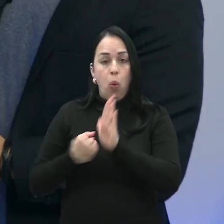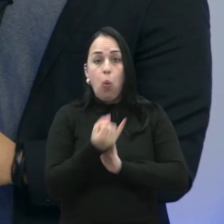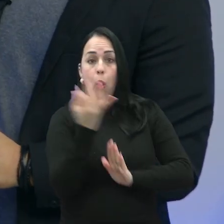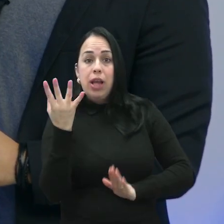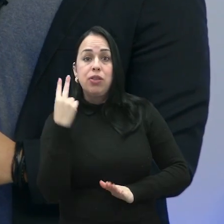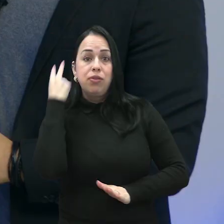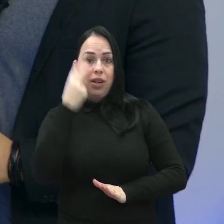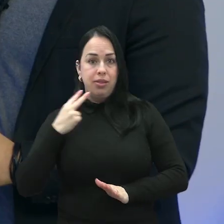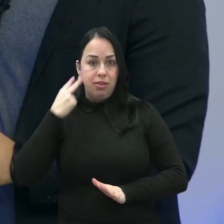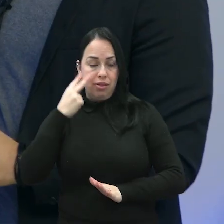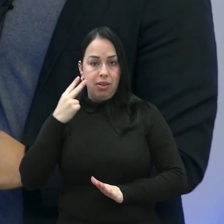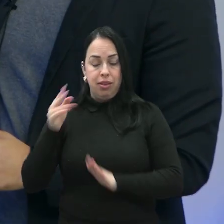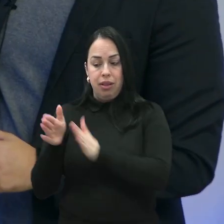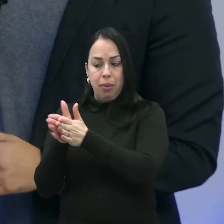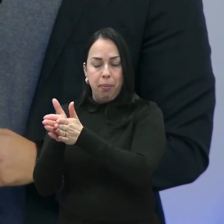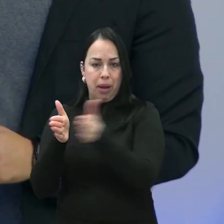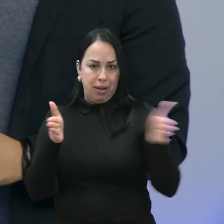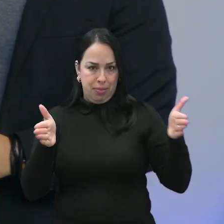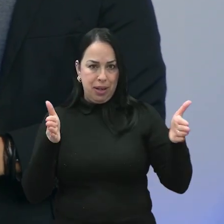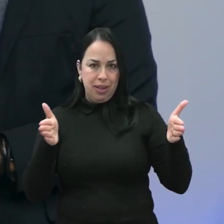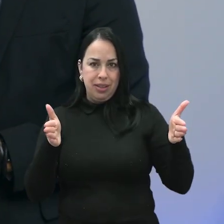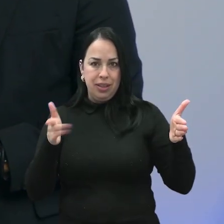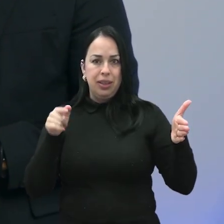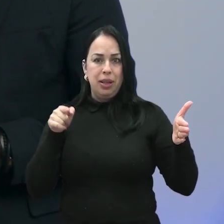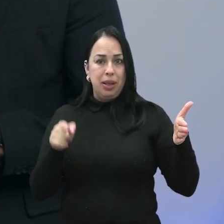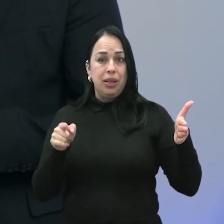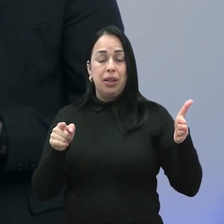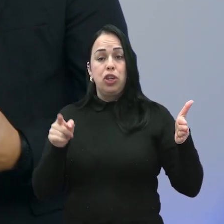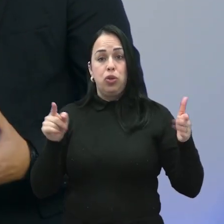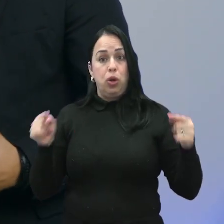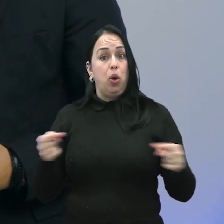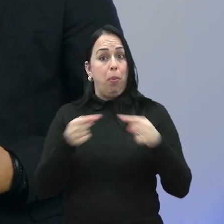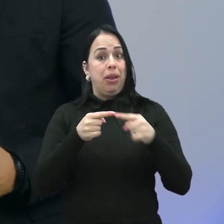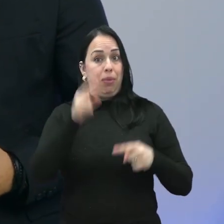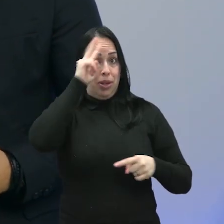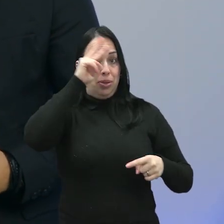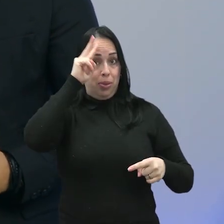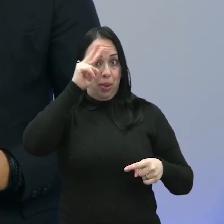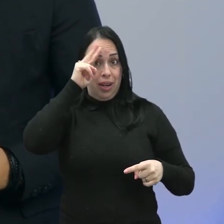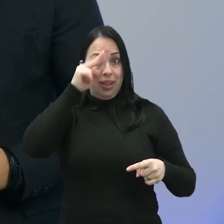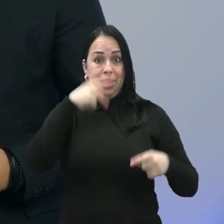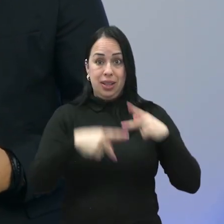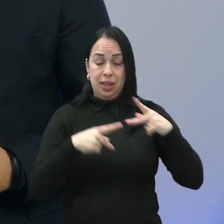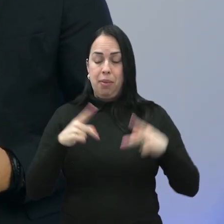número de vereadores em São José, e a gente começa bem cedo, junto com a história da cidade, né?